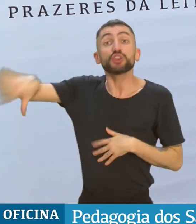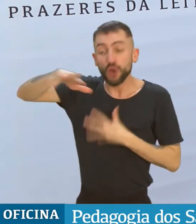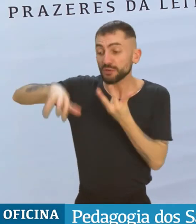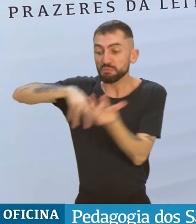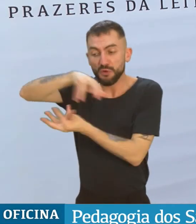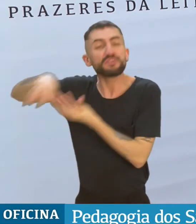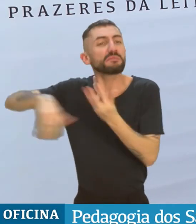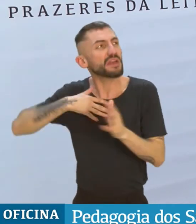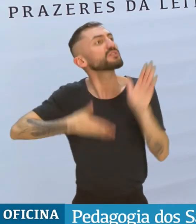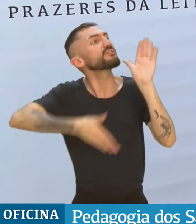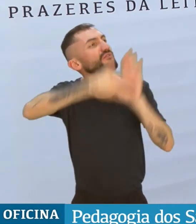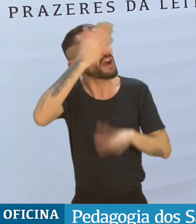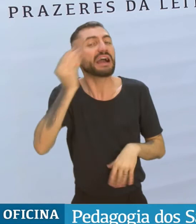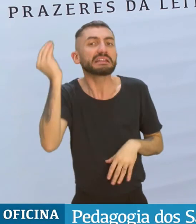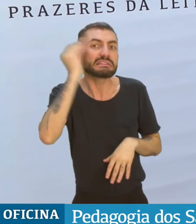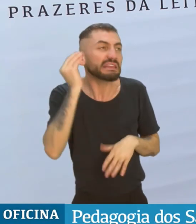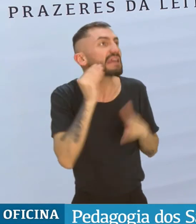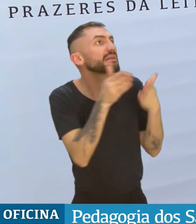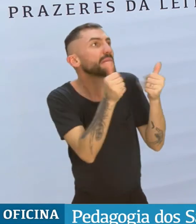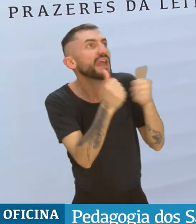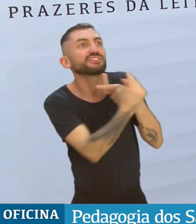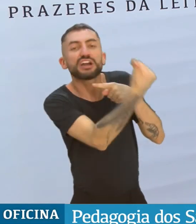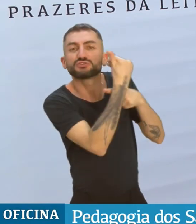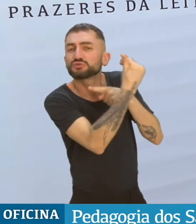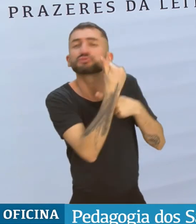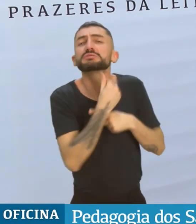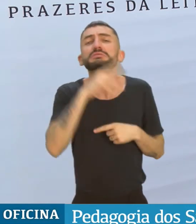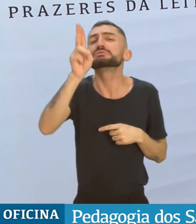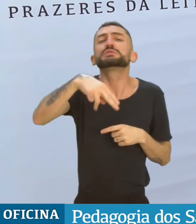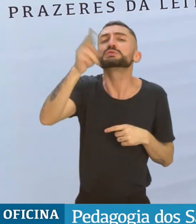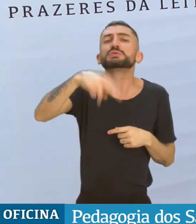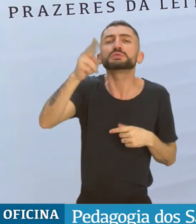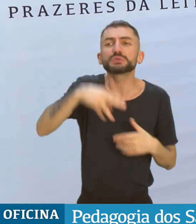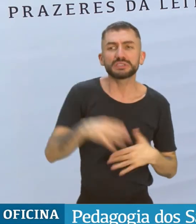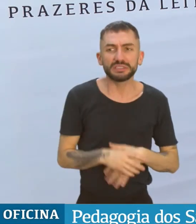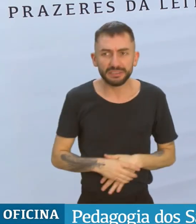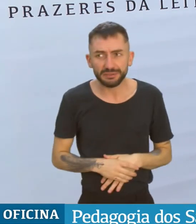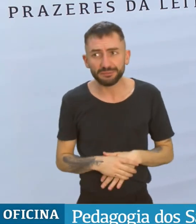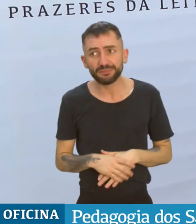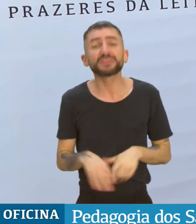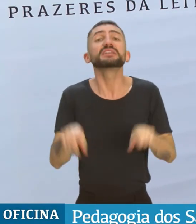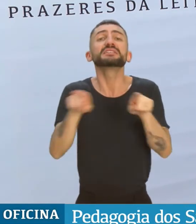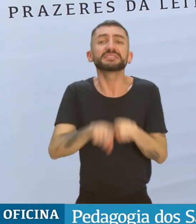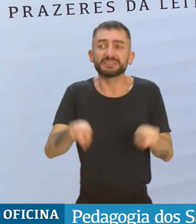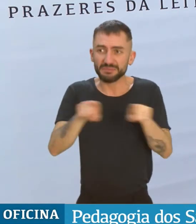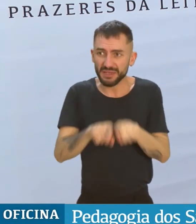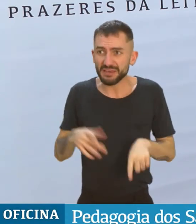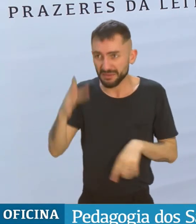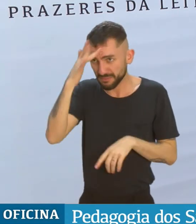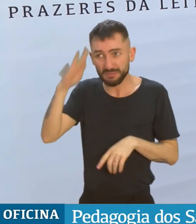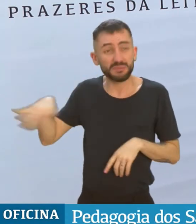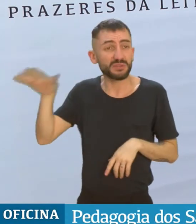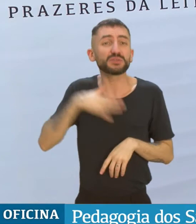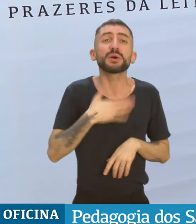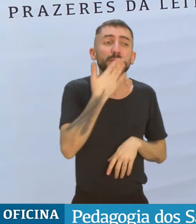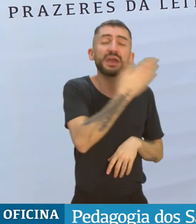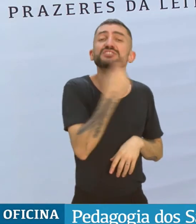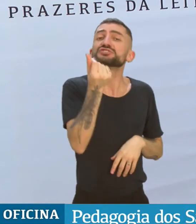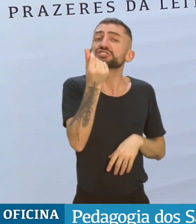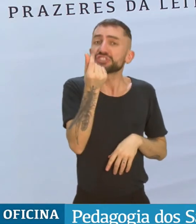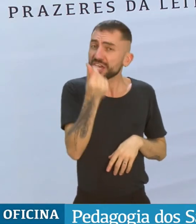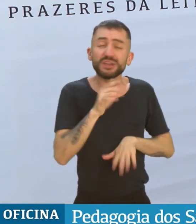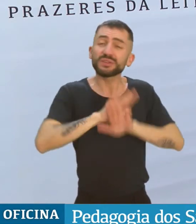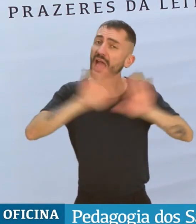vereador, de secretaria, para, né, aquele pedindo com o pires na mão para pedir alguma contribuição. Muito